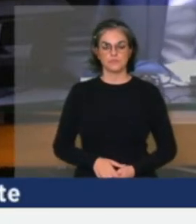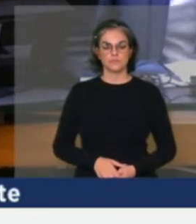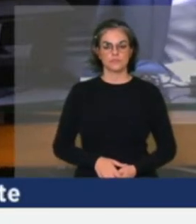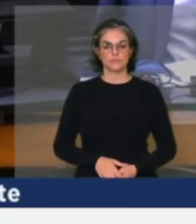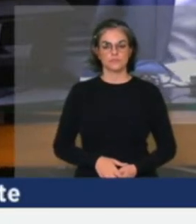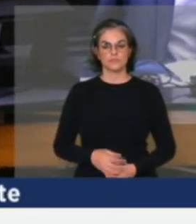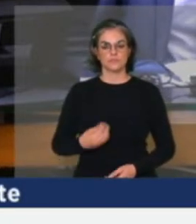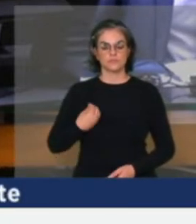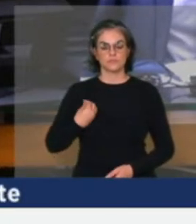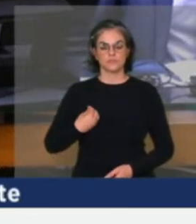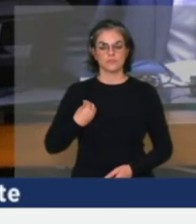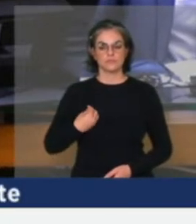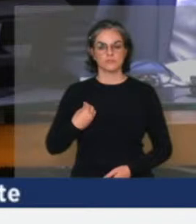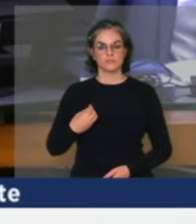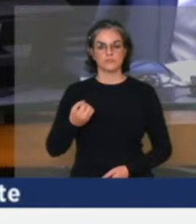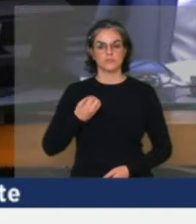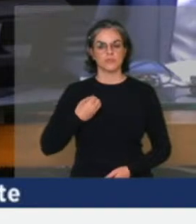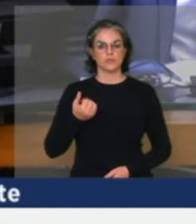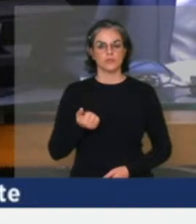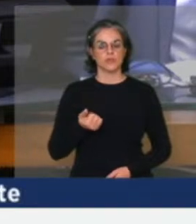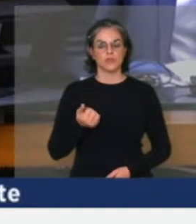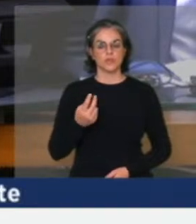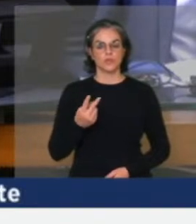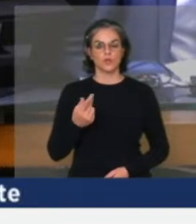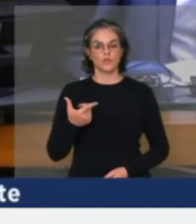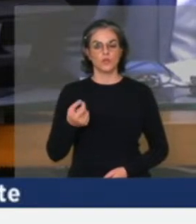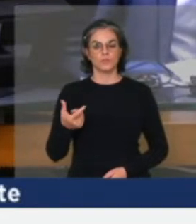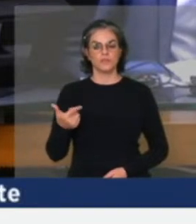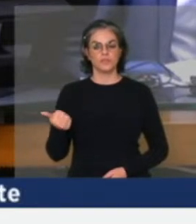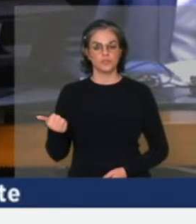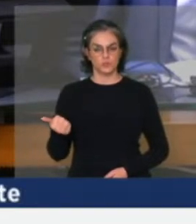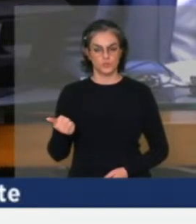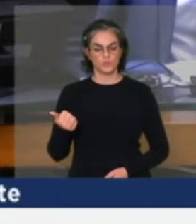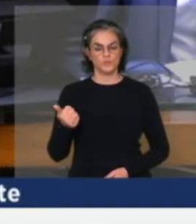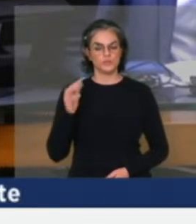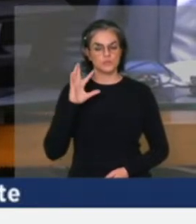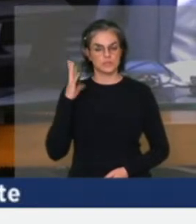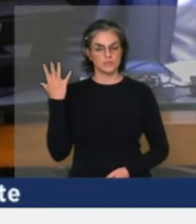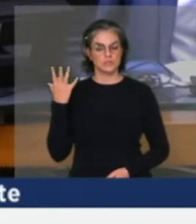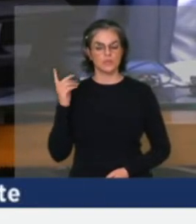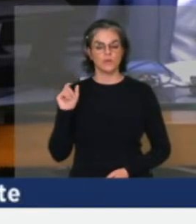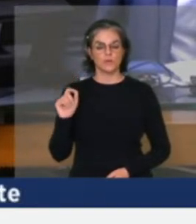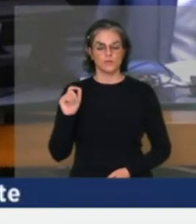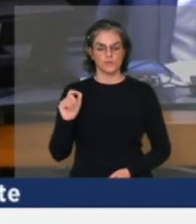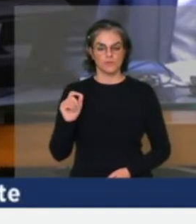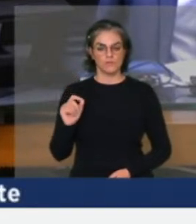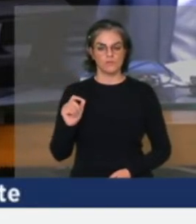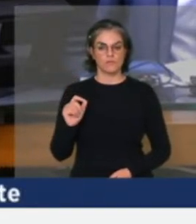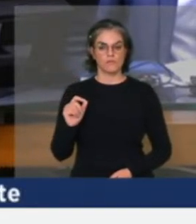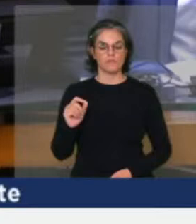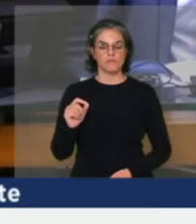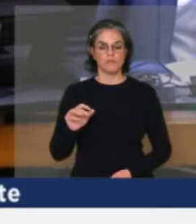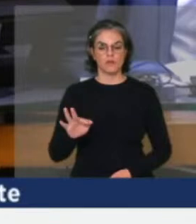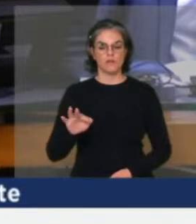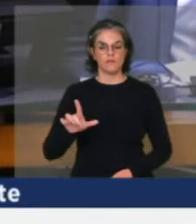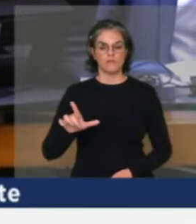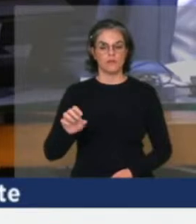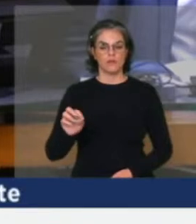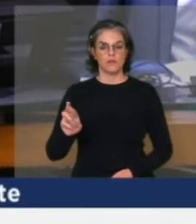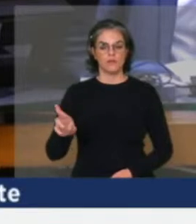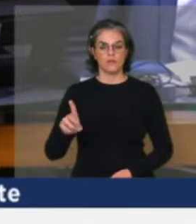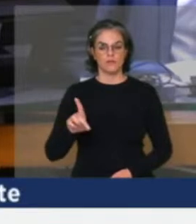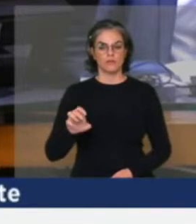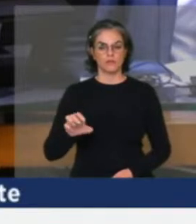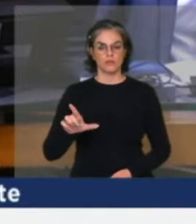pauta a representação número 2 de 2021 da mesa que representa em face da deputada Flor de Lis em razão da prática de